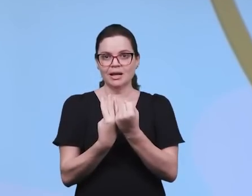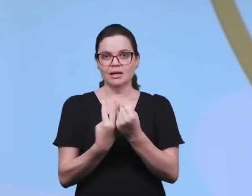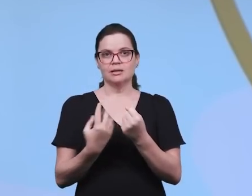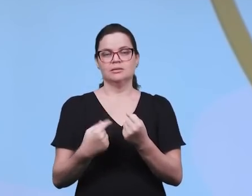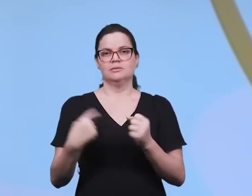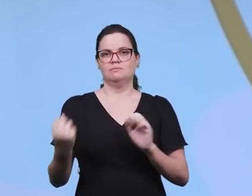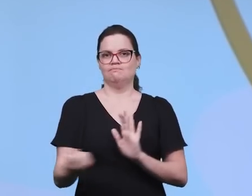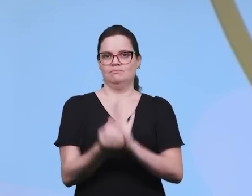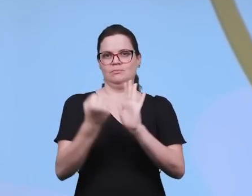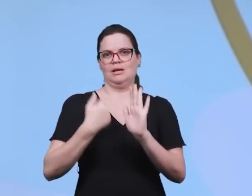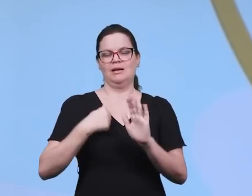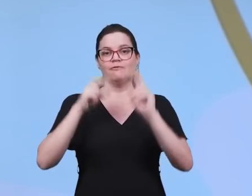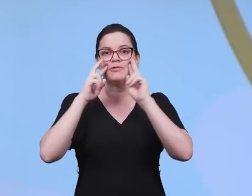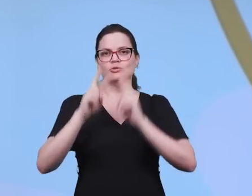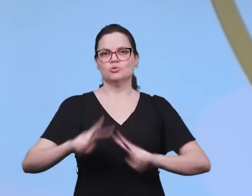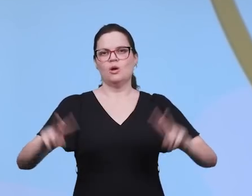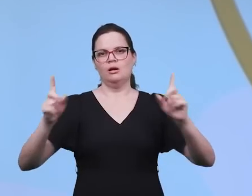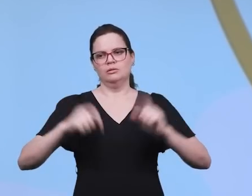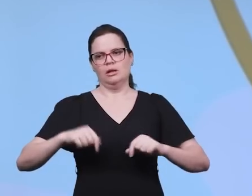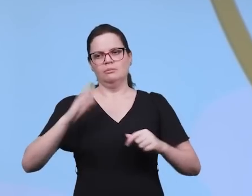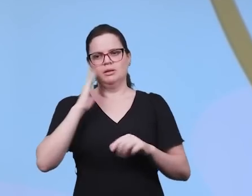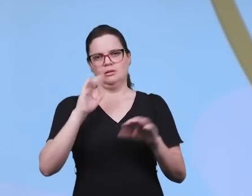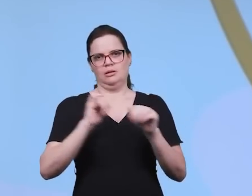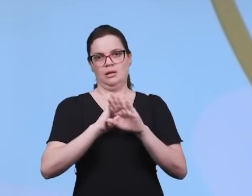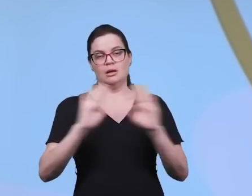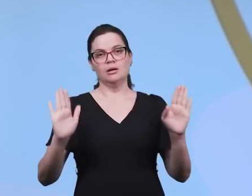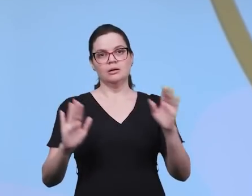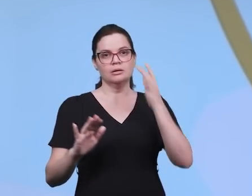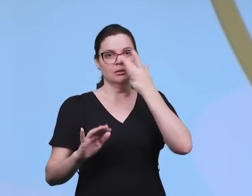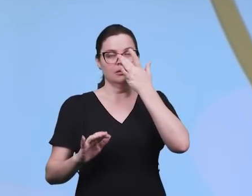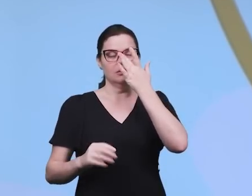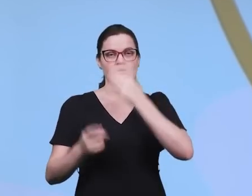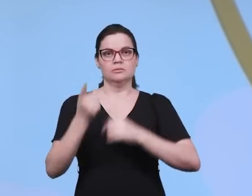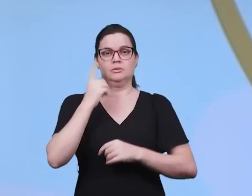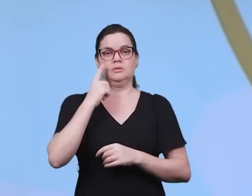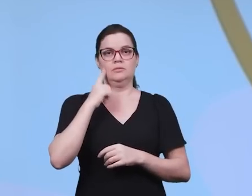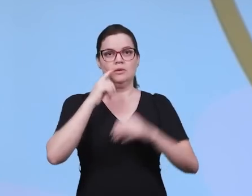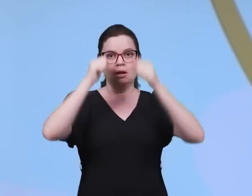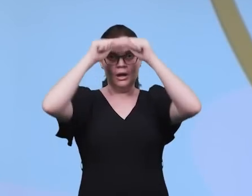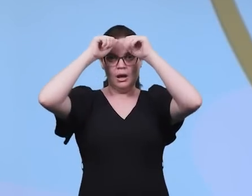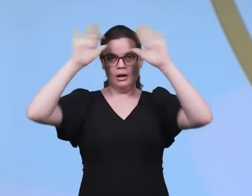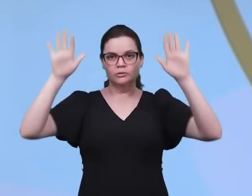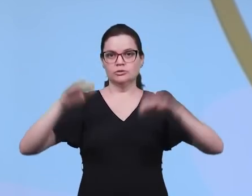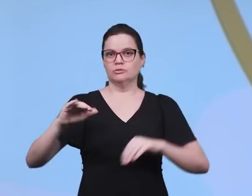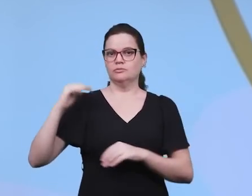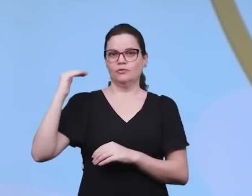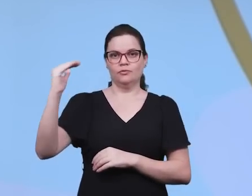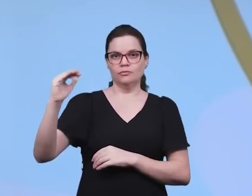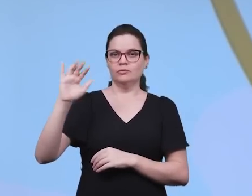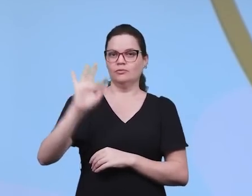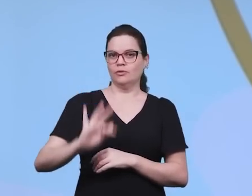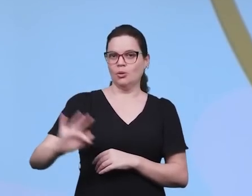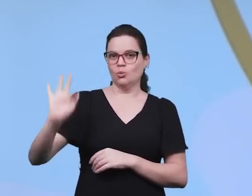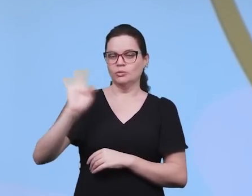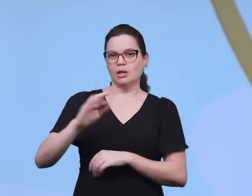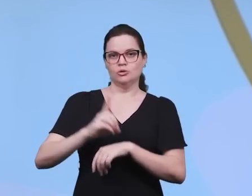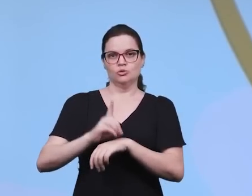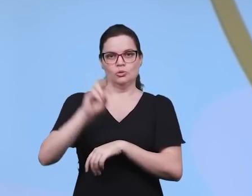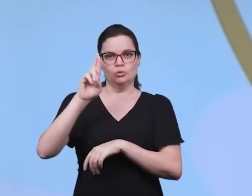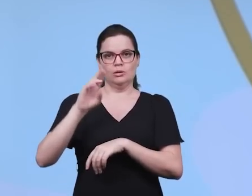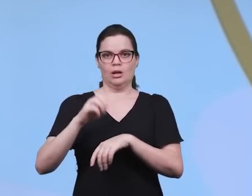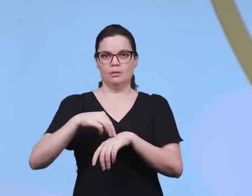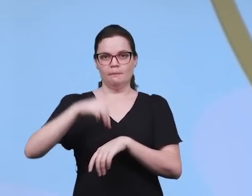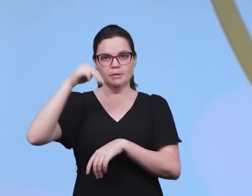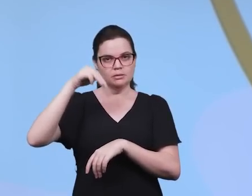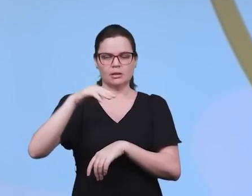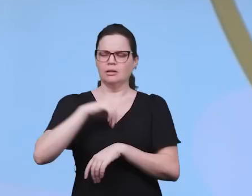traz um impacto muito grande. Então, a possibilidade de termos assim autistas nível superior, doutorado, mestrado, é